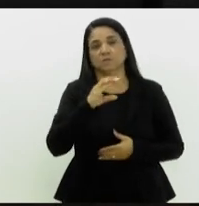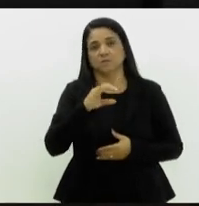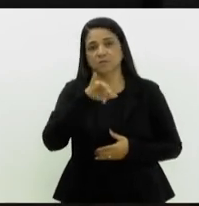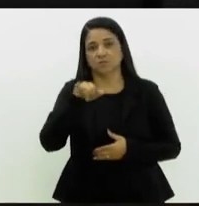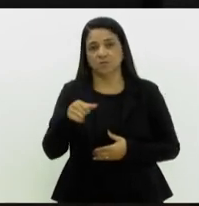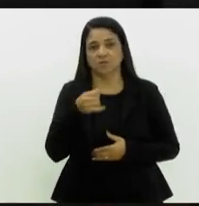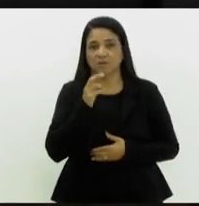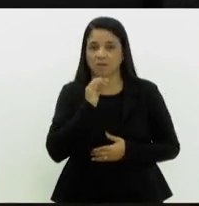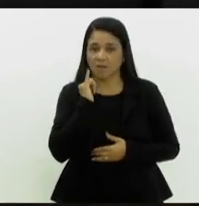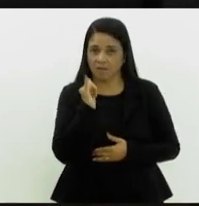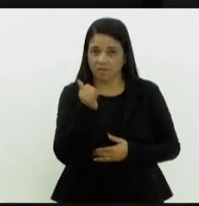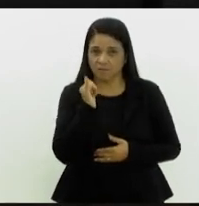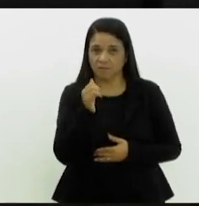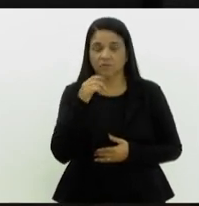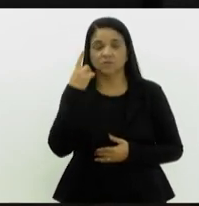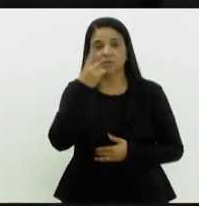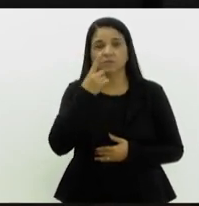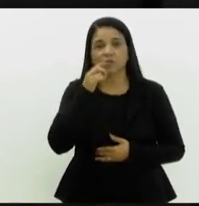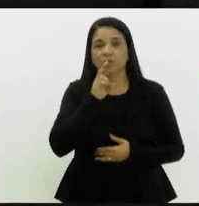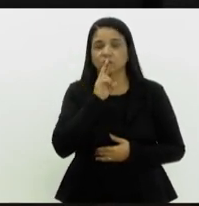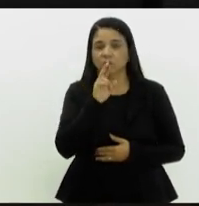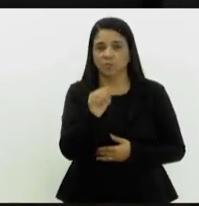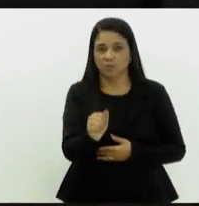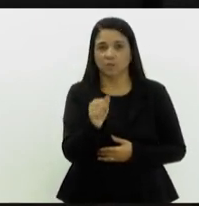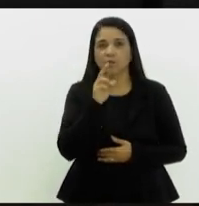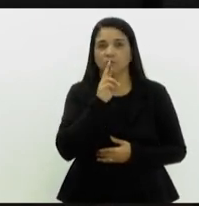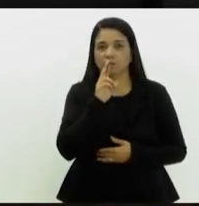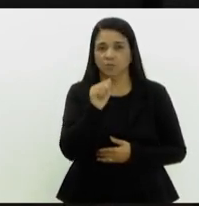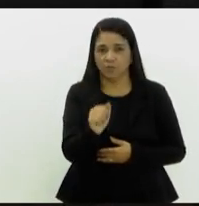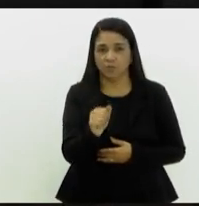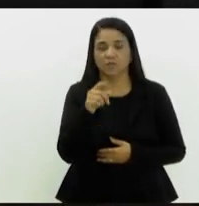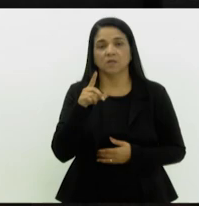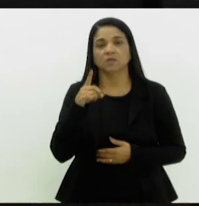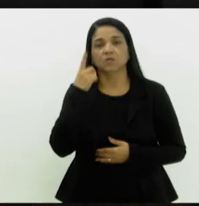Justiça. Relatores, deputados